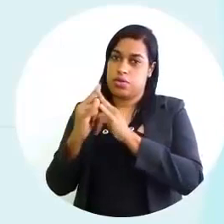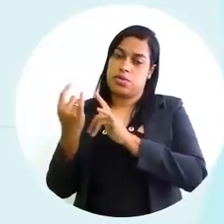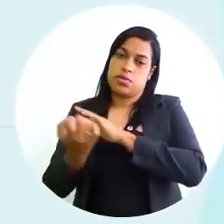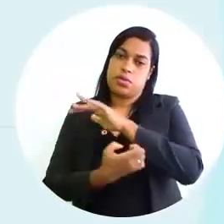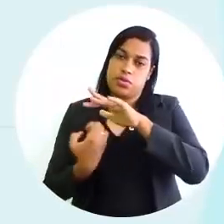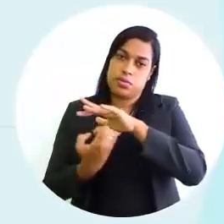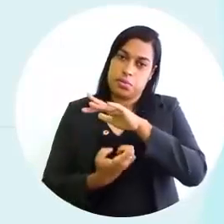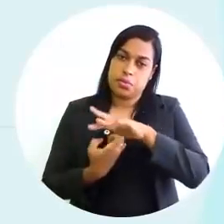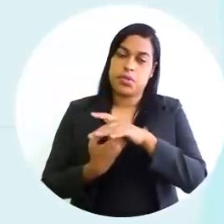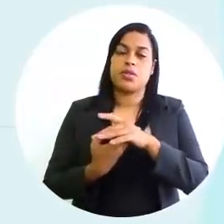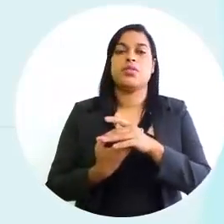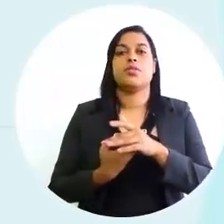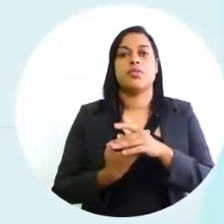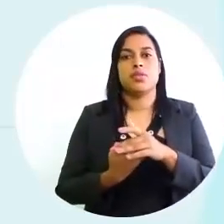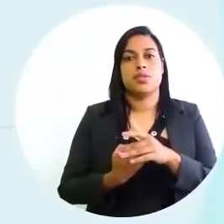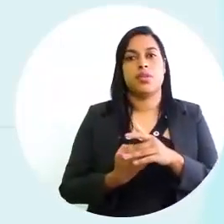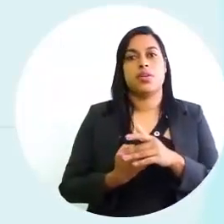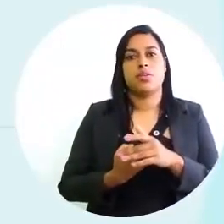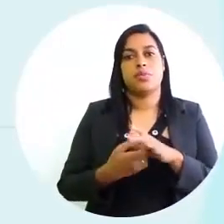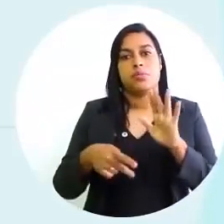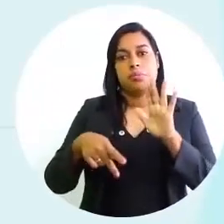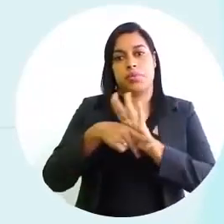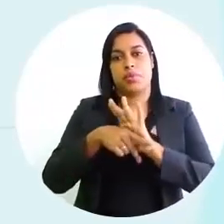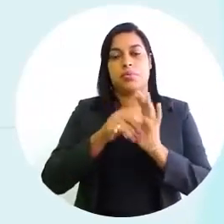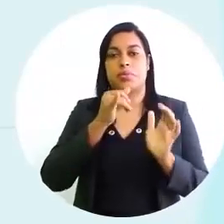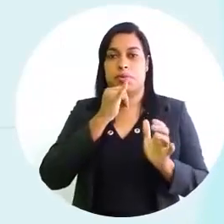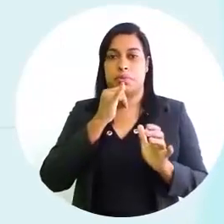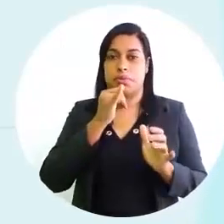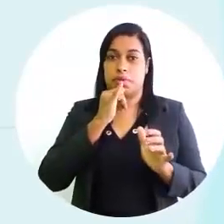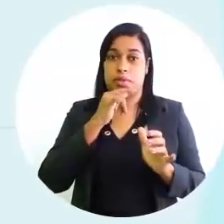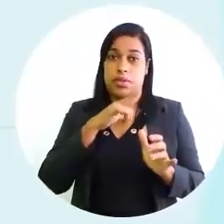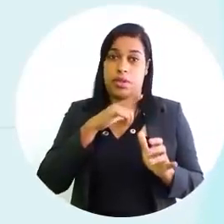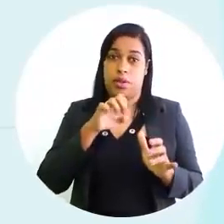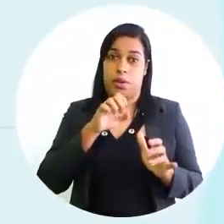empresas especializadas. Por exemplo,